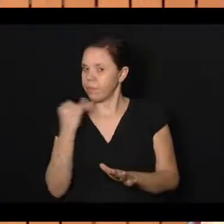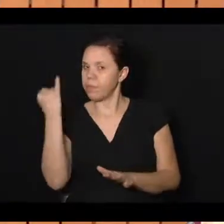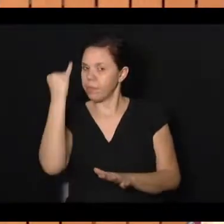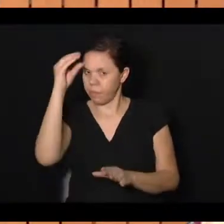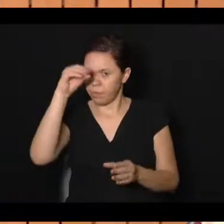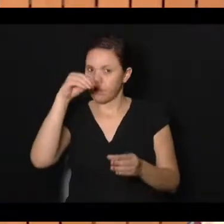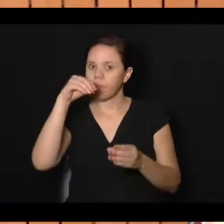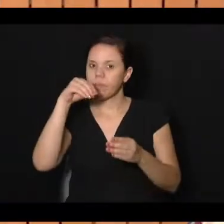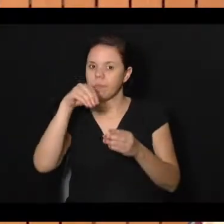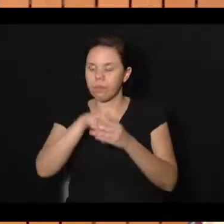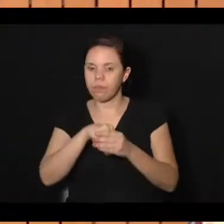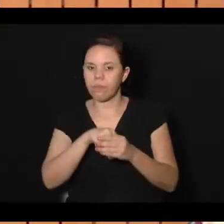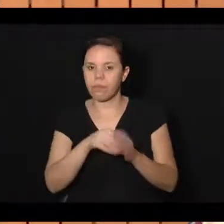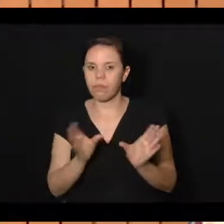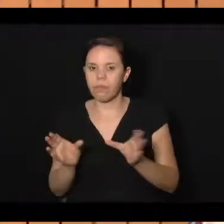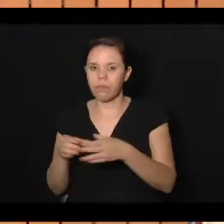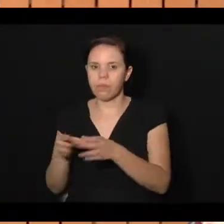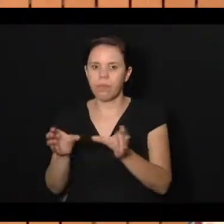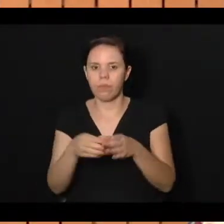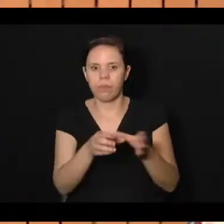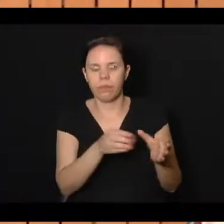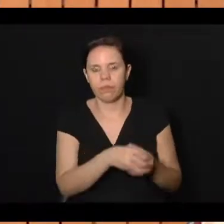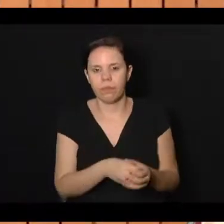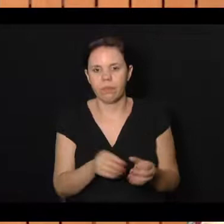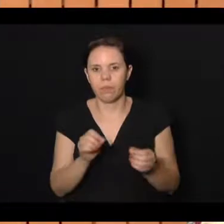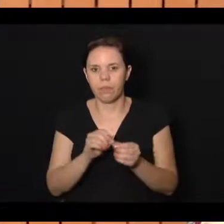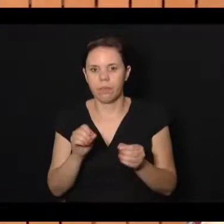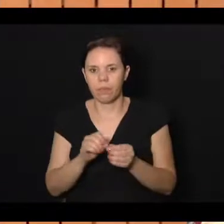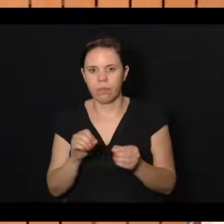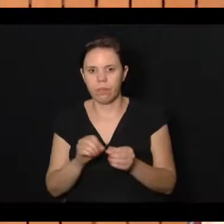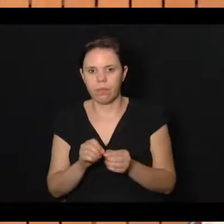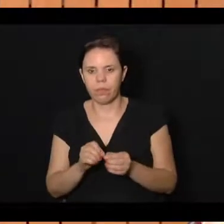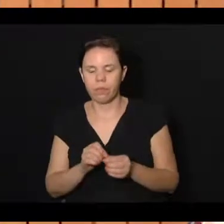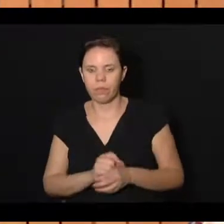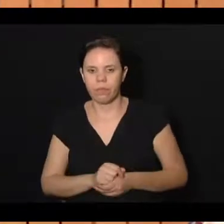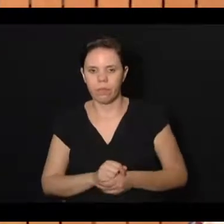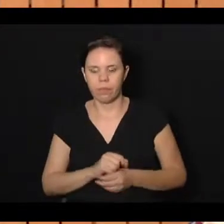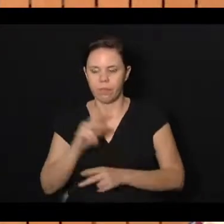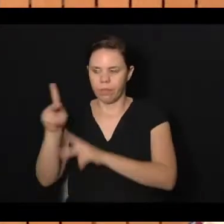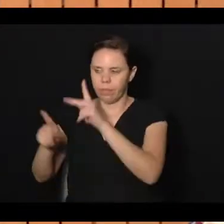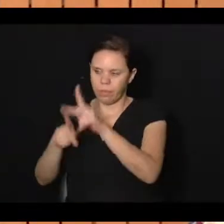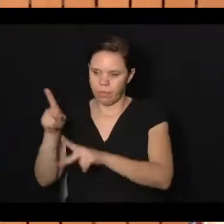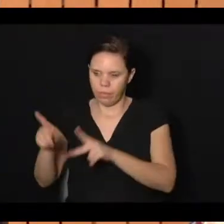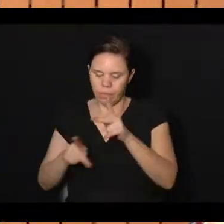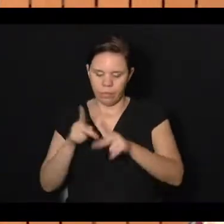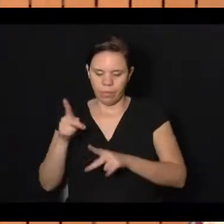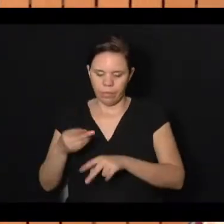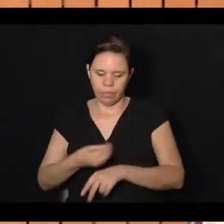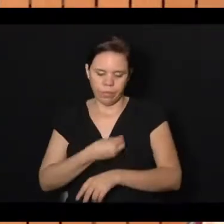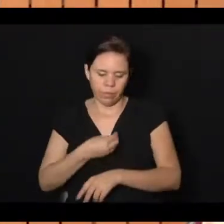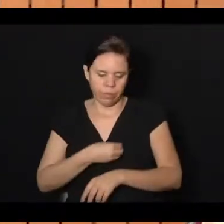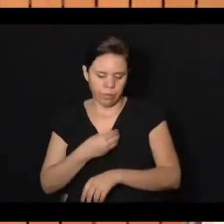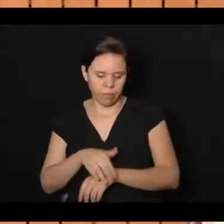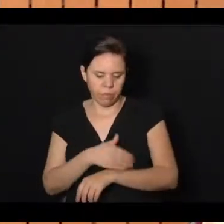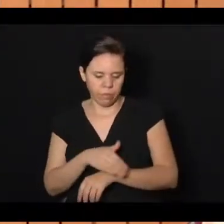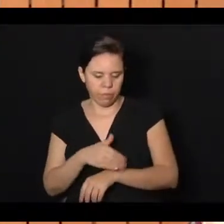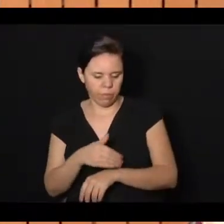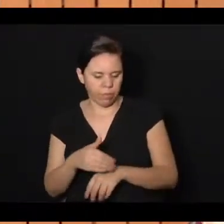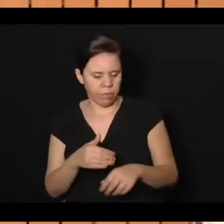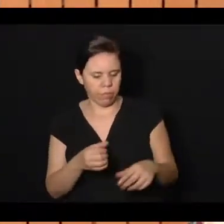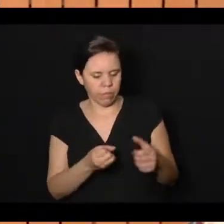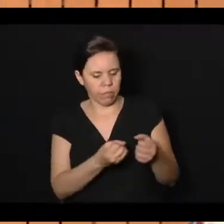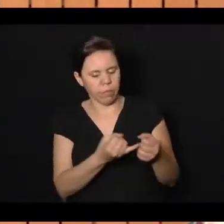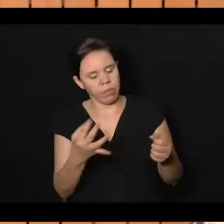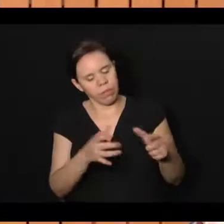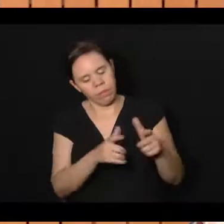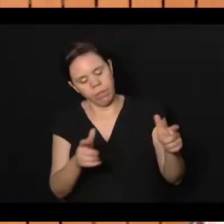rede os serviços essenciais que fazem esse meio de campo entre a população de rua eo restante da rede que o município tem oferta